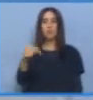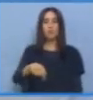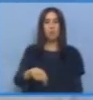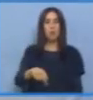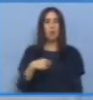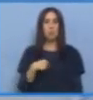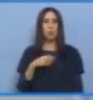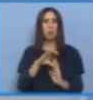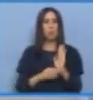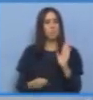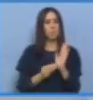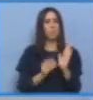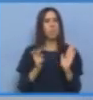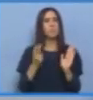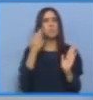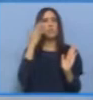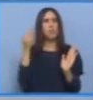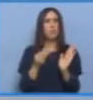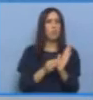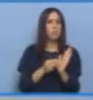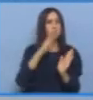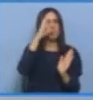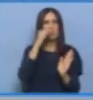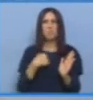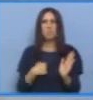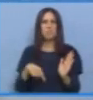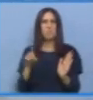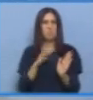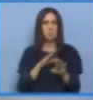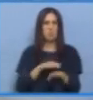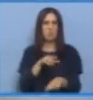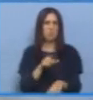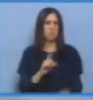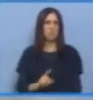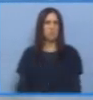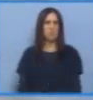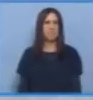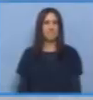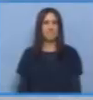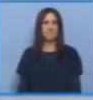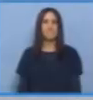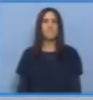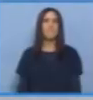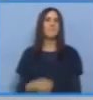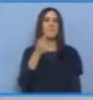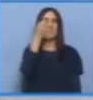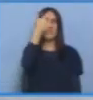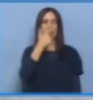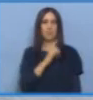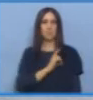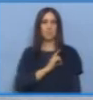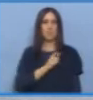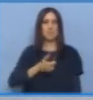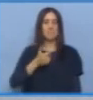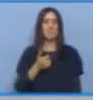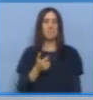colocar no currículo que estive 2 anos fora, porque acho que isso não é para isso que eu fui. É a história pessoal, sobretudo a vivência pessoal, e